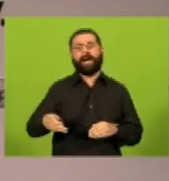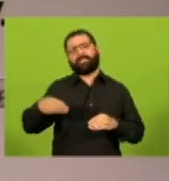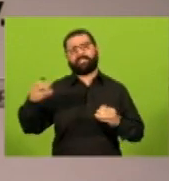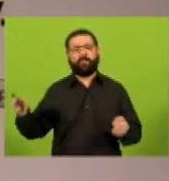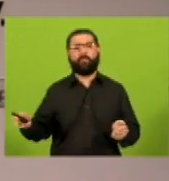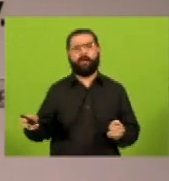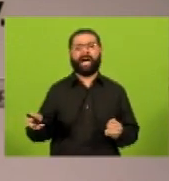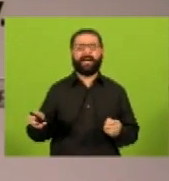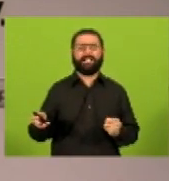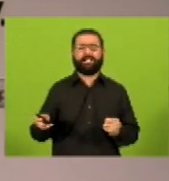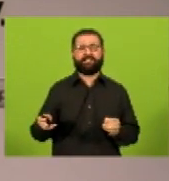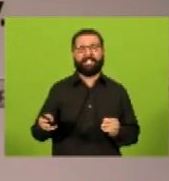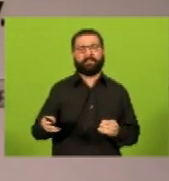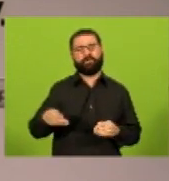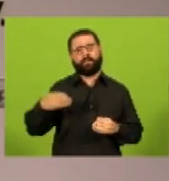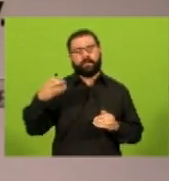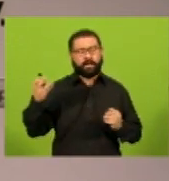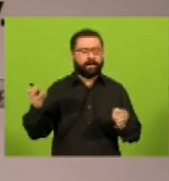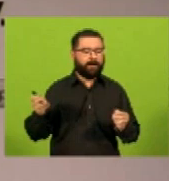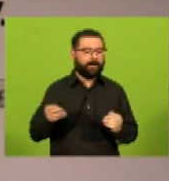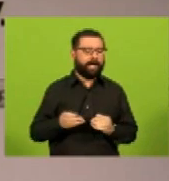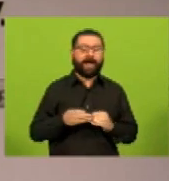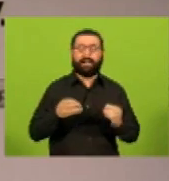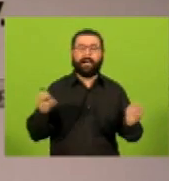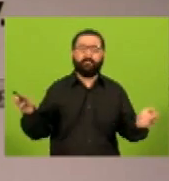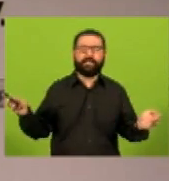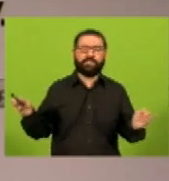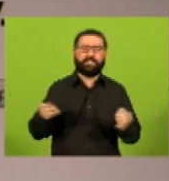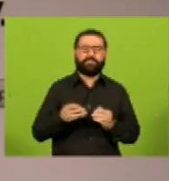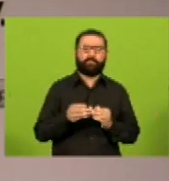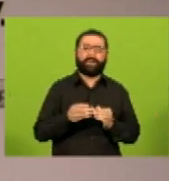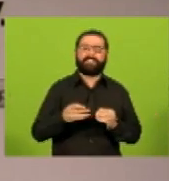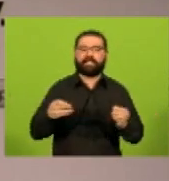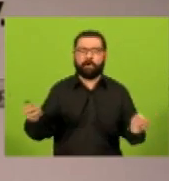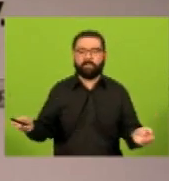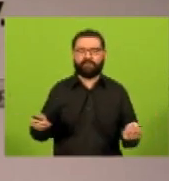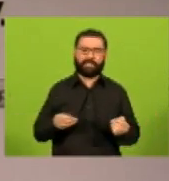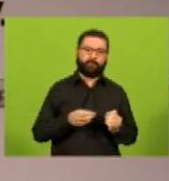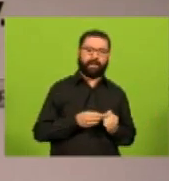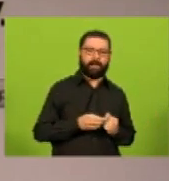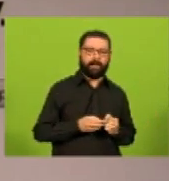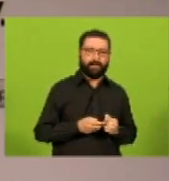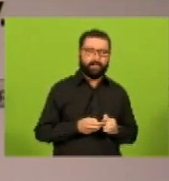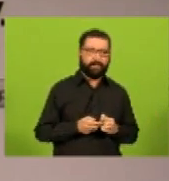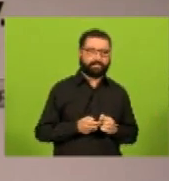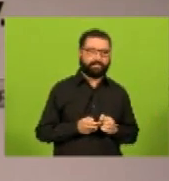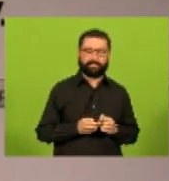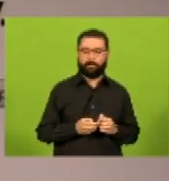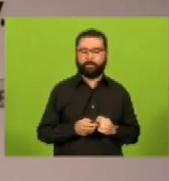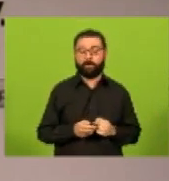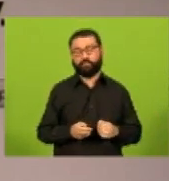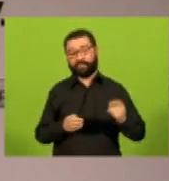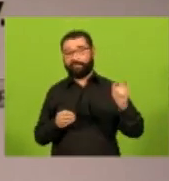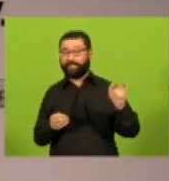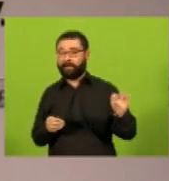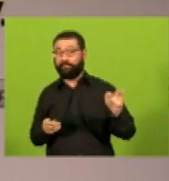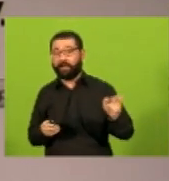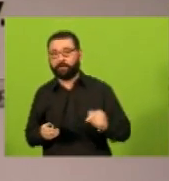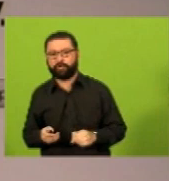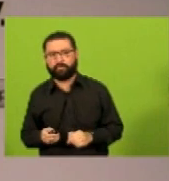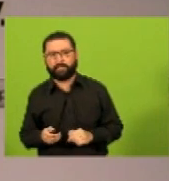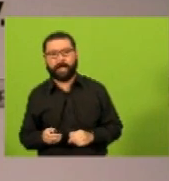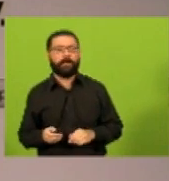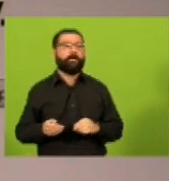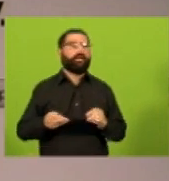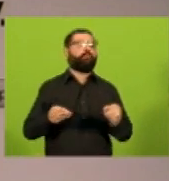4 bar, 5 bar, certo? É a gama de pressão que vai trabalhar esse seu bico. Você vai ter que